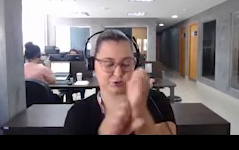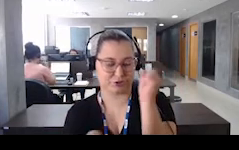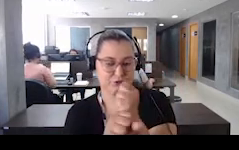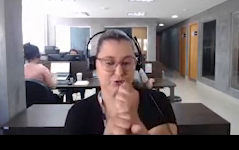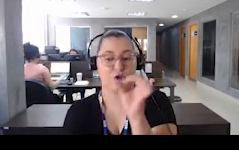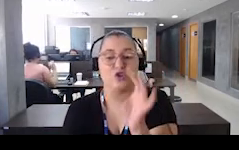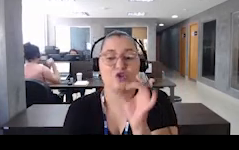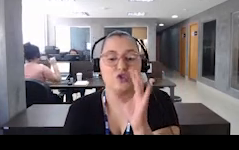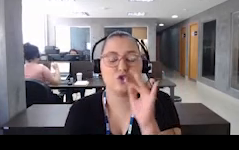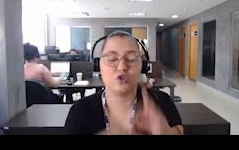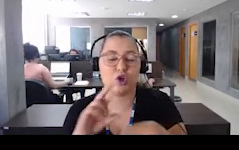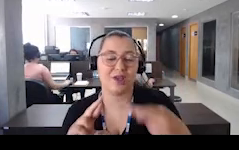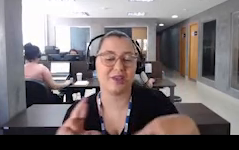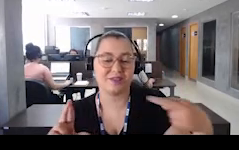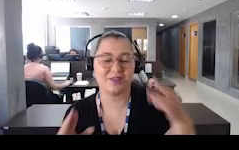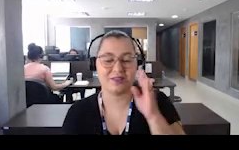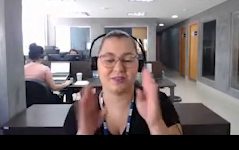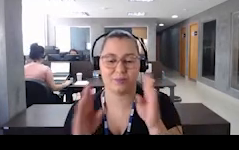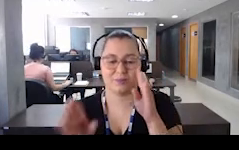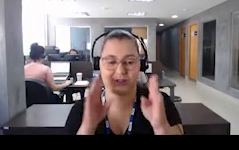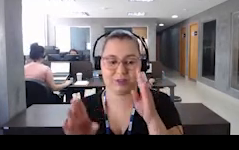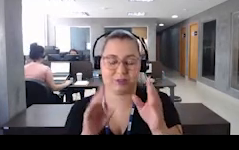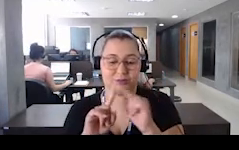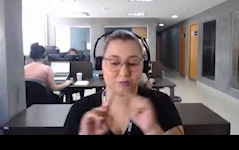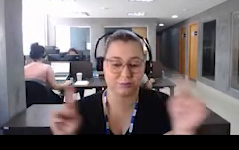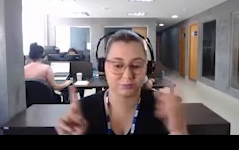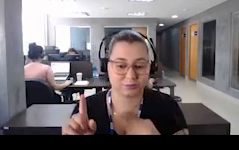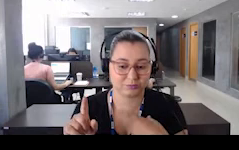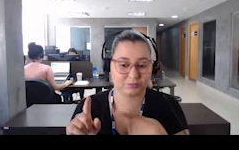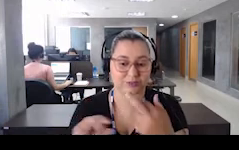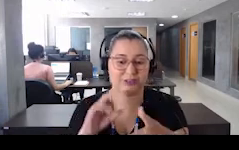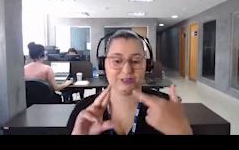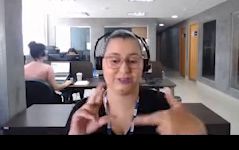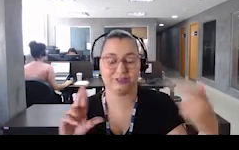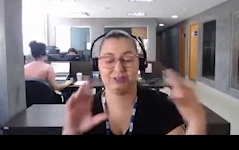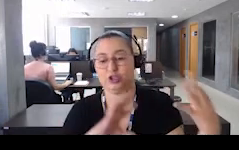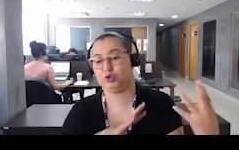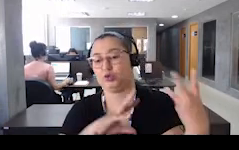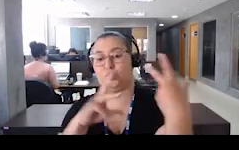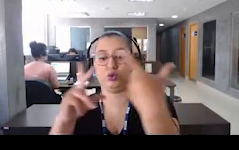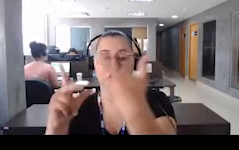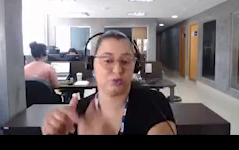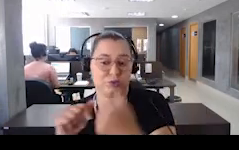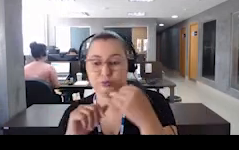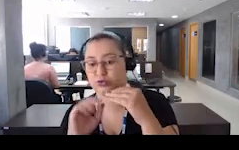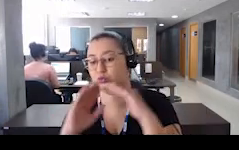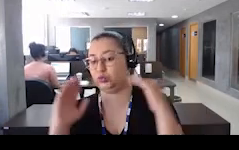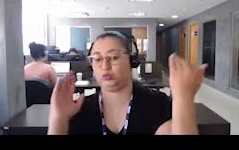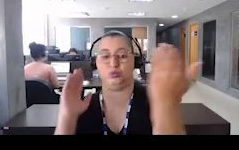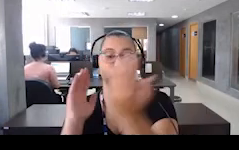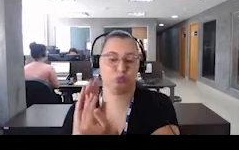foi só a resistência das lâmpadas que estão em paralelo. Agora ele quer saber quanto que é a resistência total do circuito,